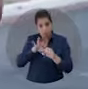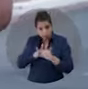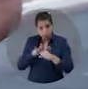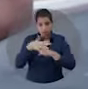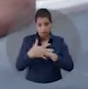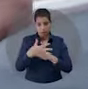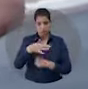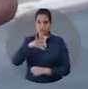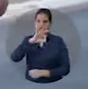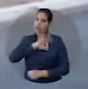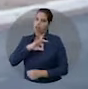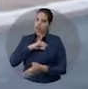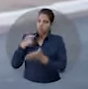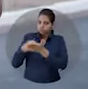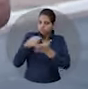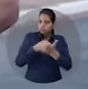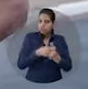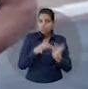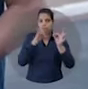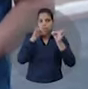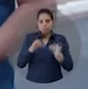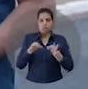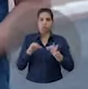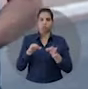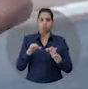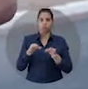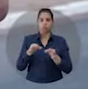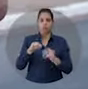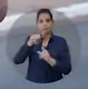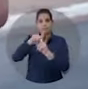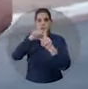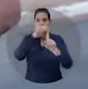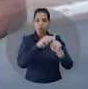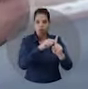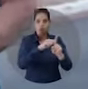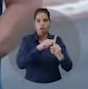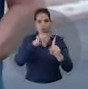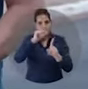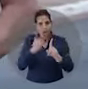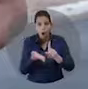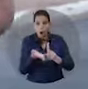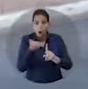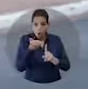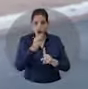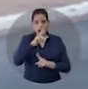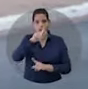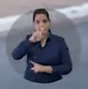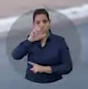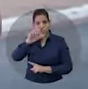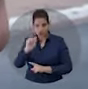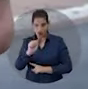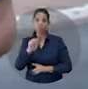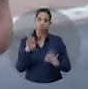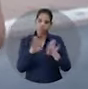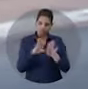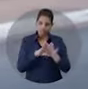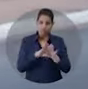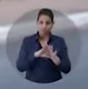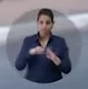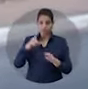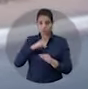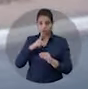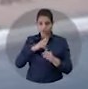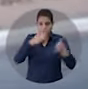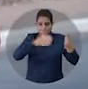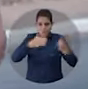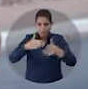pandemia, pagamos o salário dos servidores rigorosamente em dia, com aumento real e RGA integral.